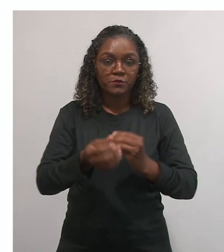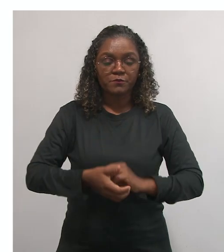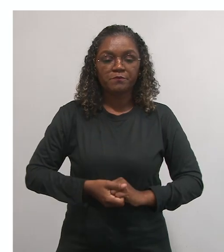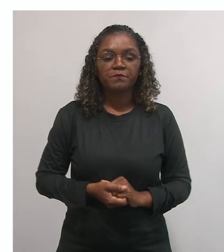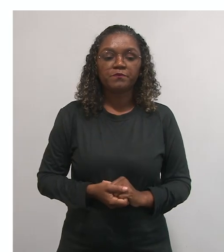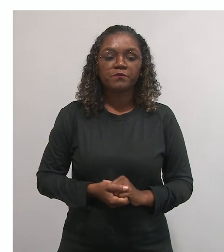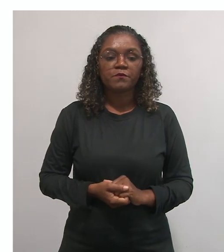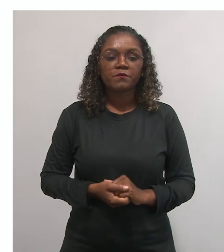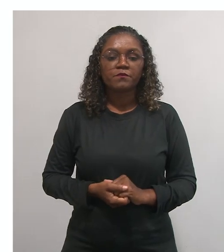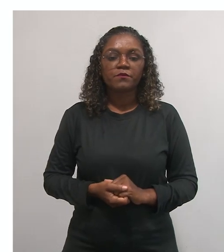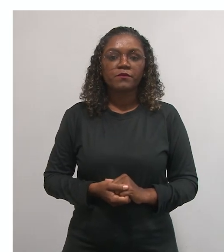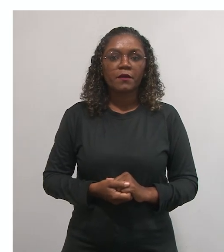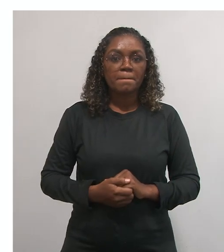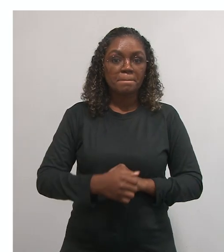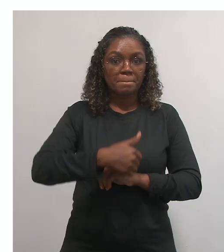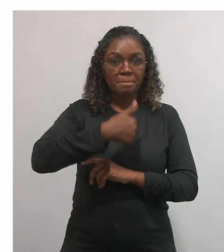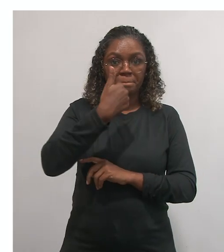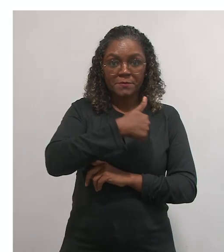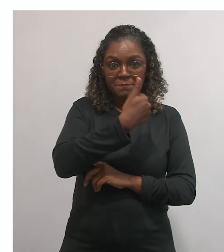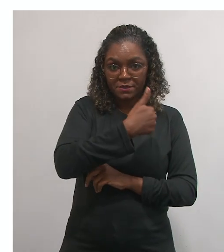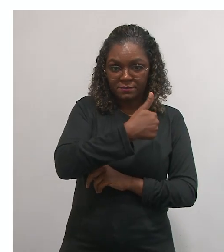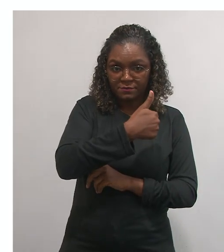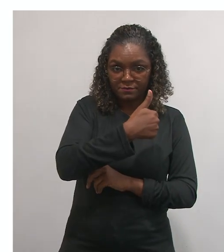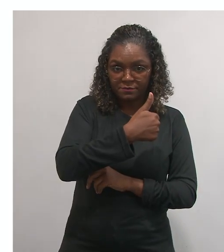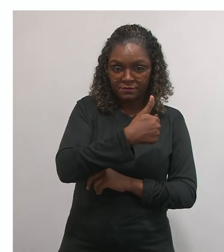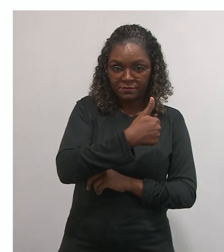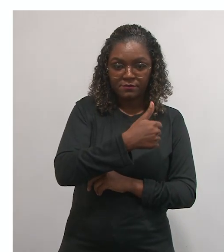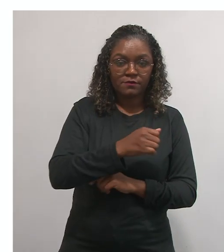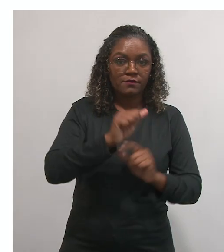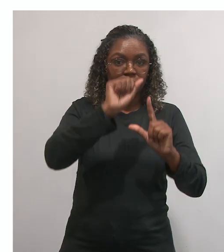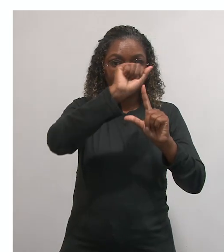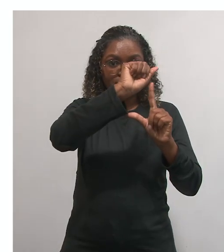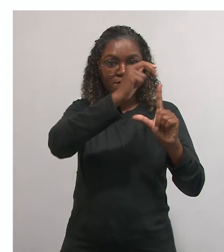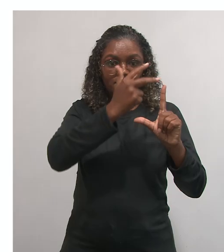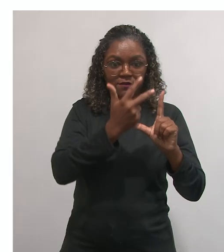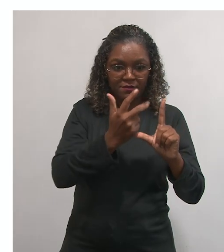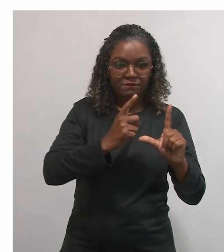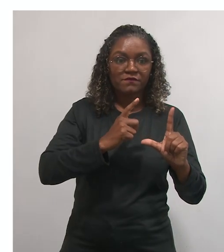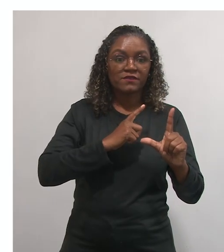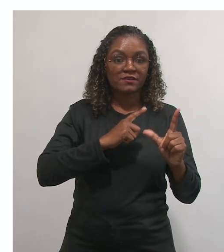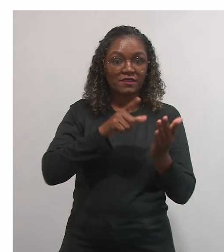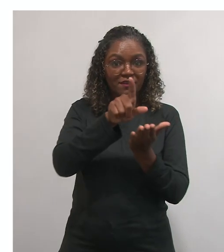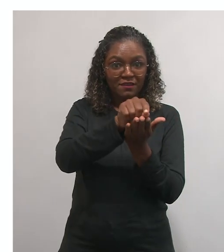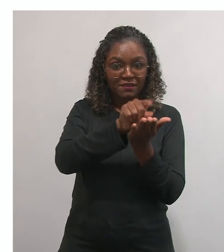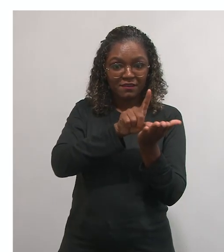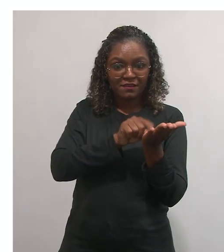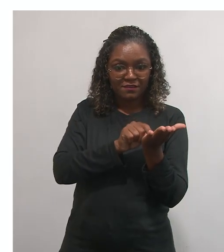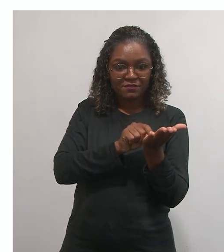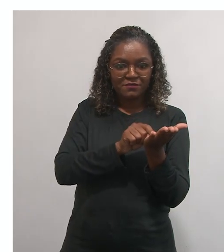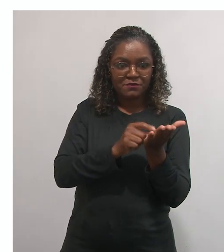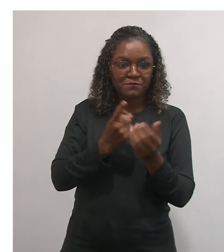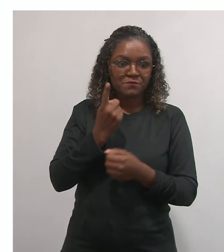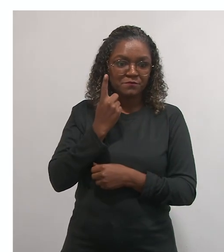funciona então passo um então nós temos lá no ava esse artigo